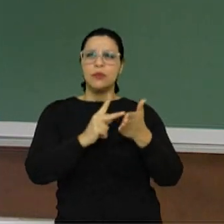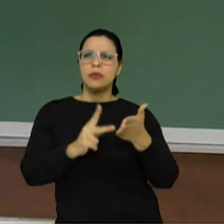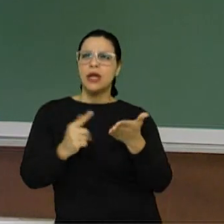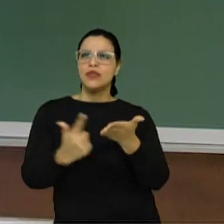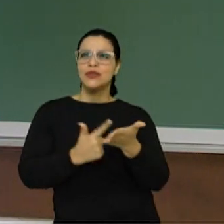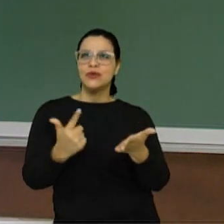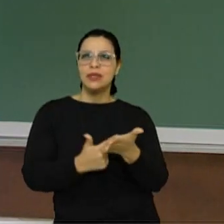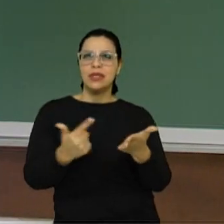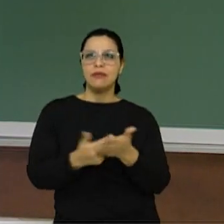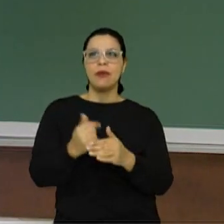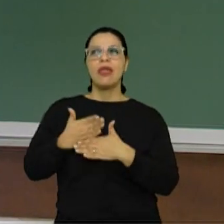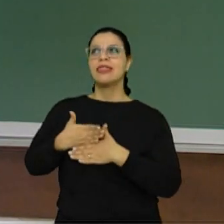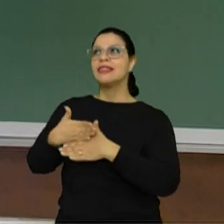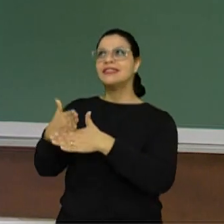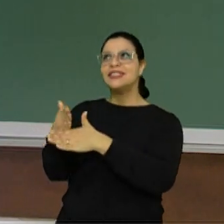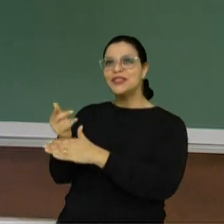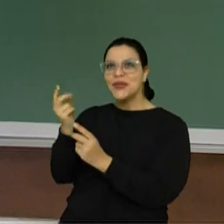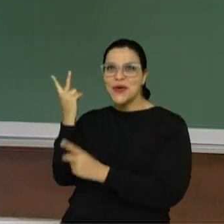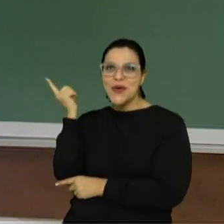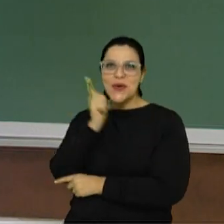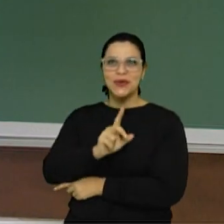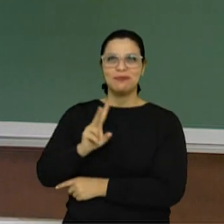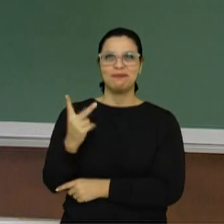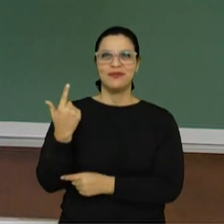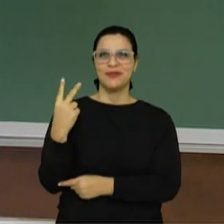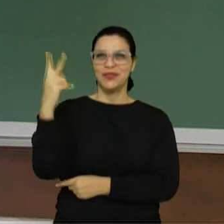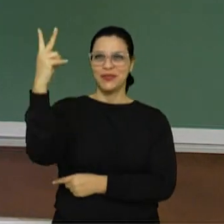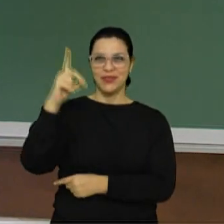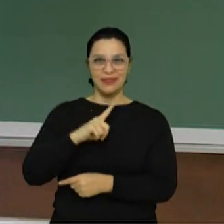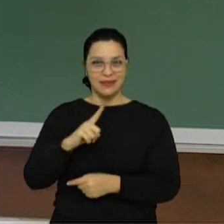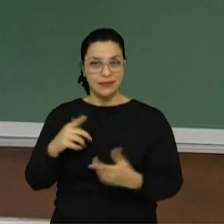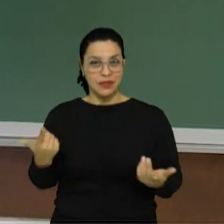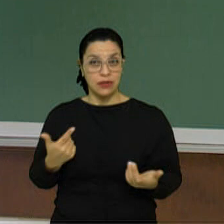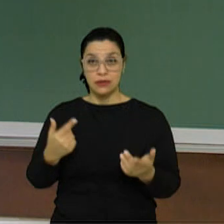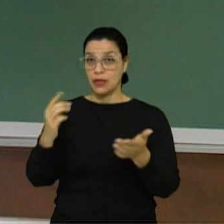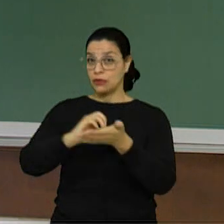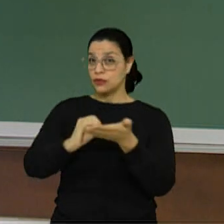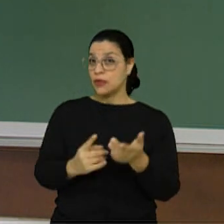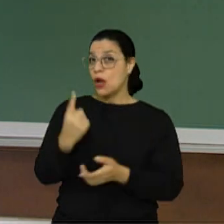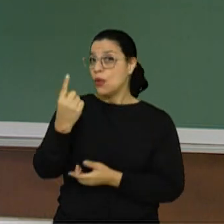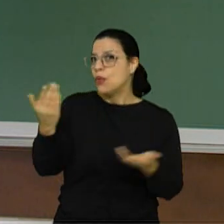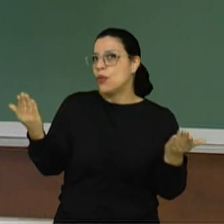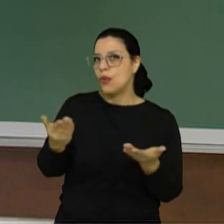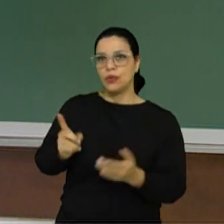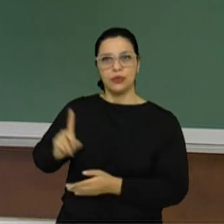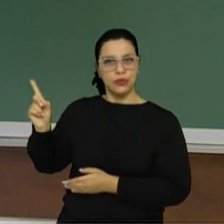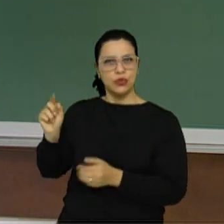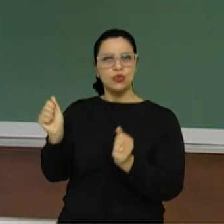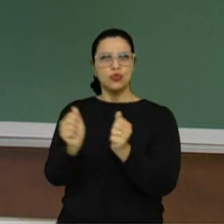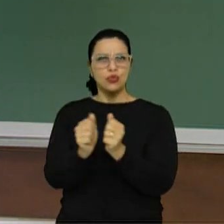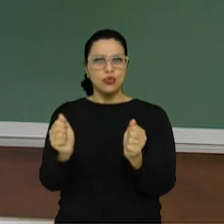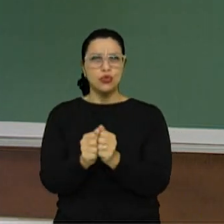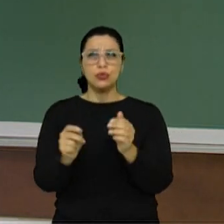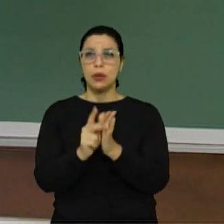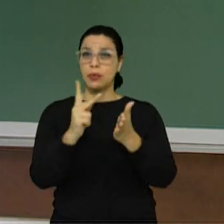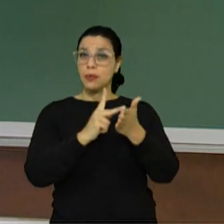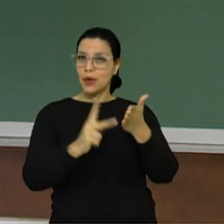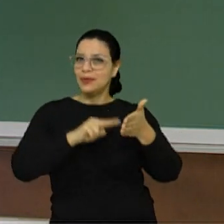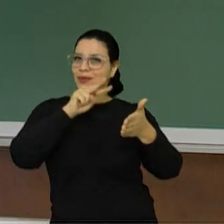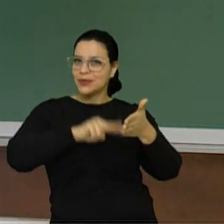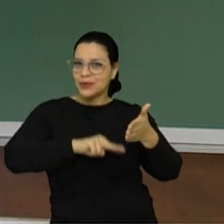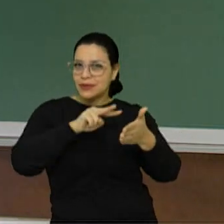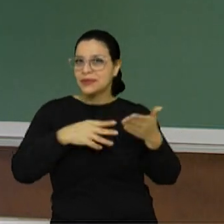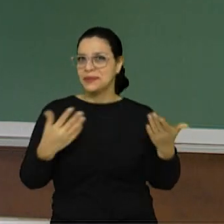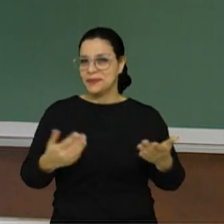livro Distraídos Venceremos. E aí nós vamos fazer a primeira atividade de hoje com base neste poema que